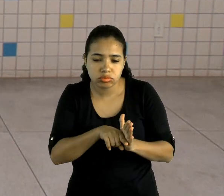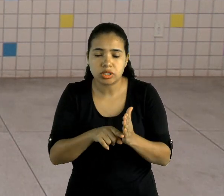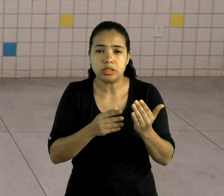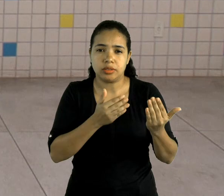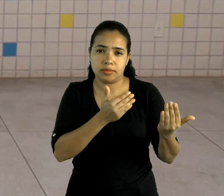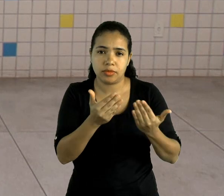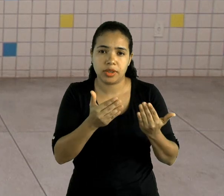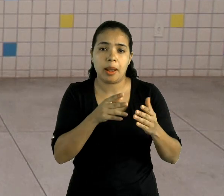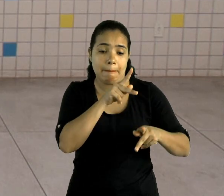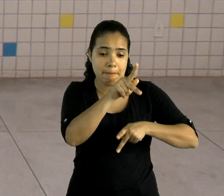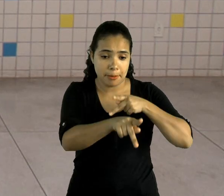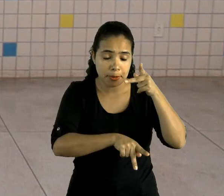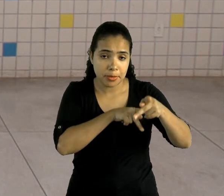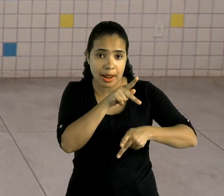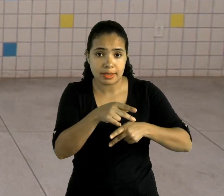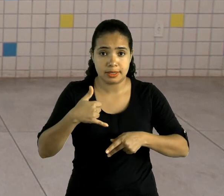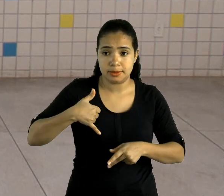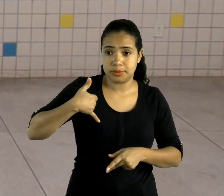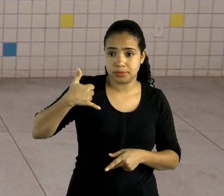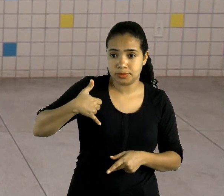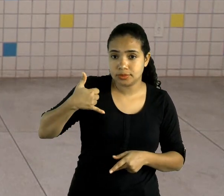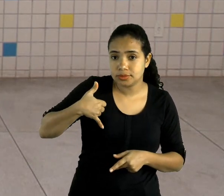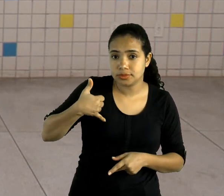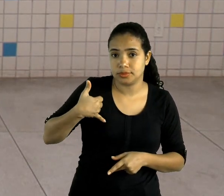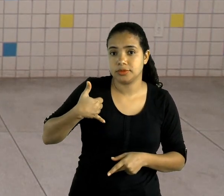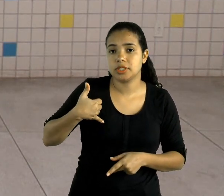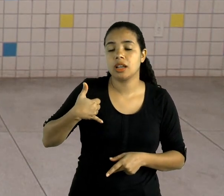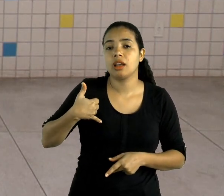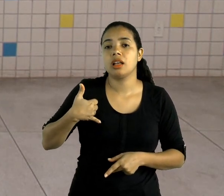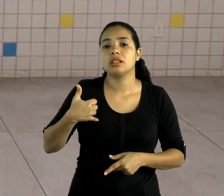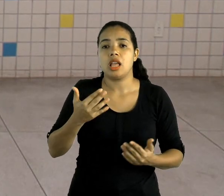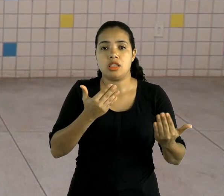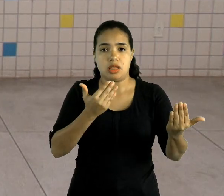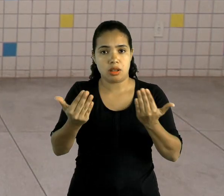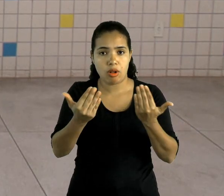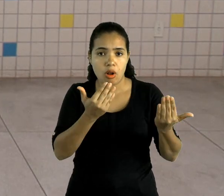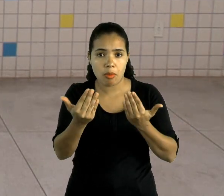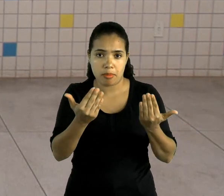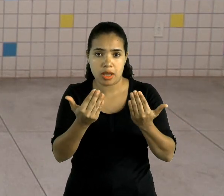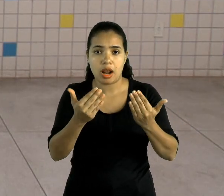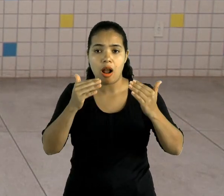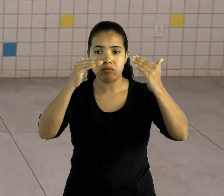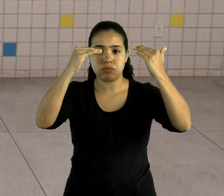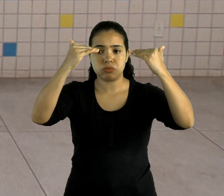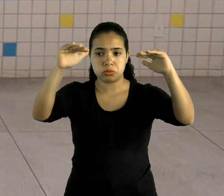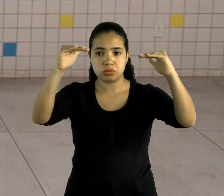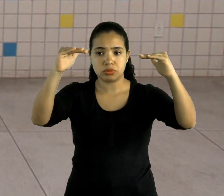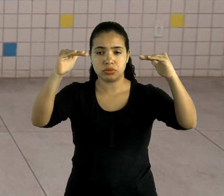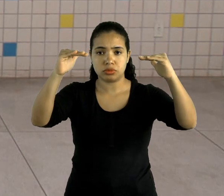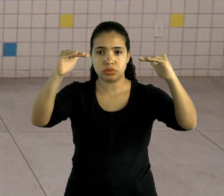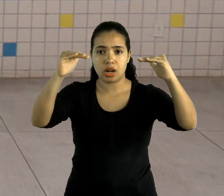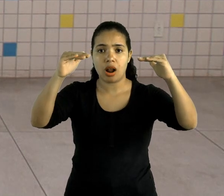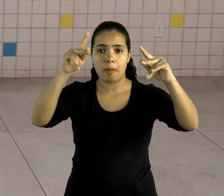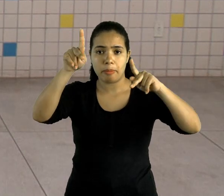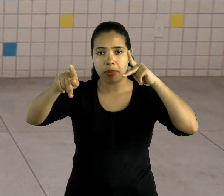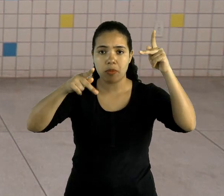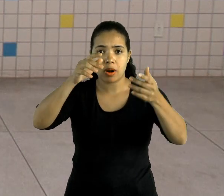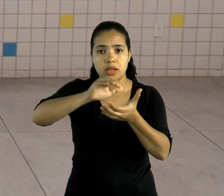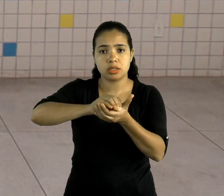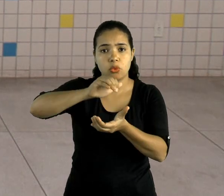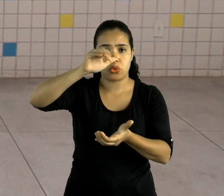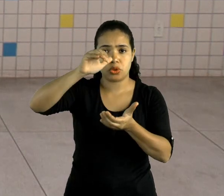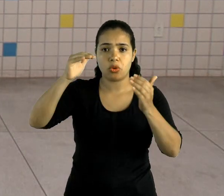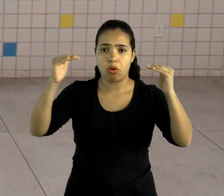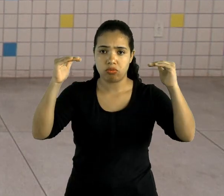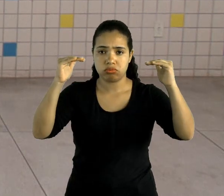distribuição da população por idade e ela é representada da seguinte maneira. No topo, eu terei a população idosa, no